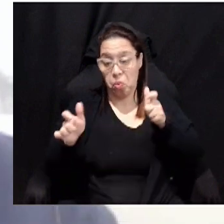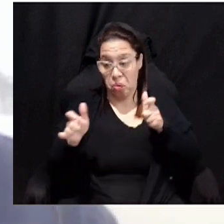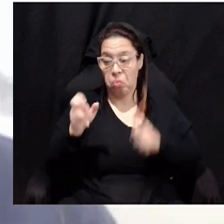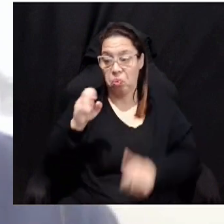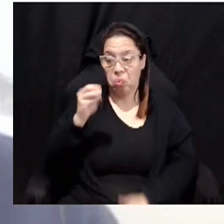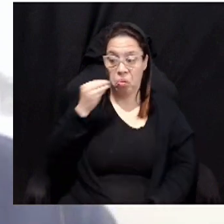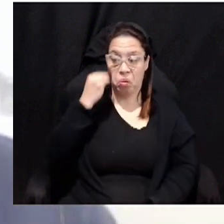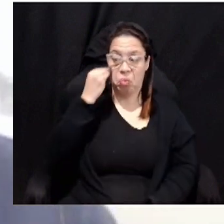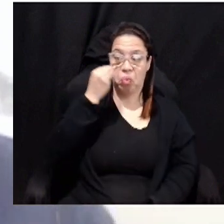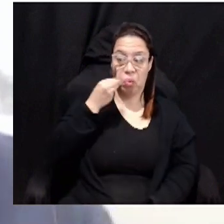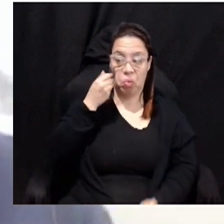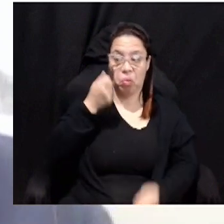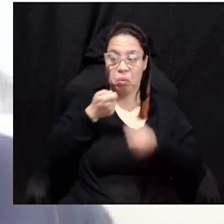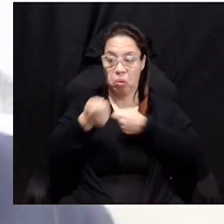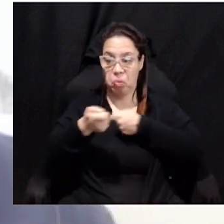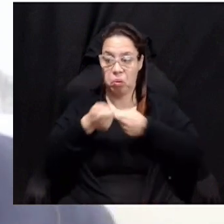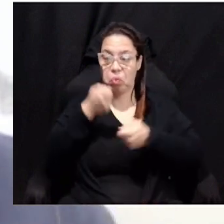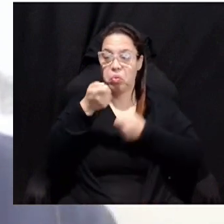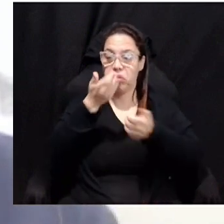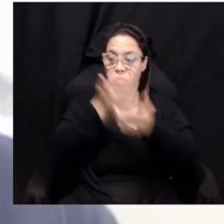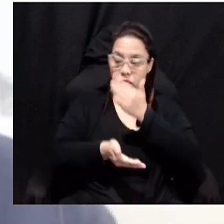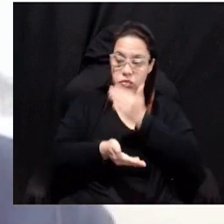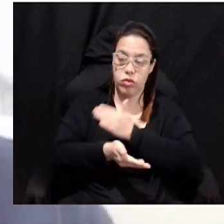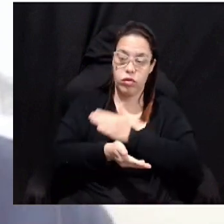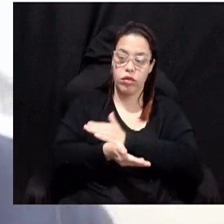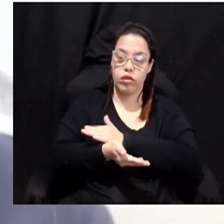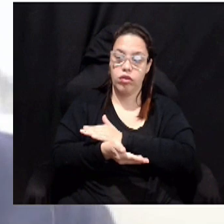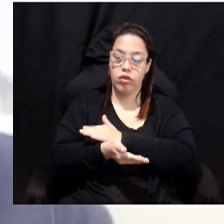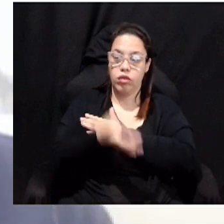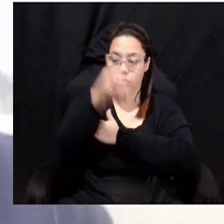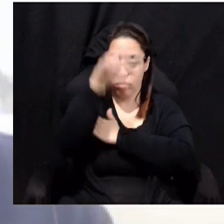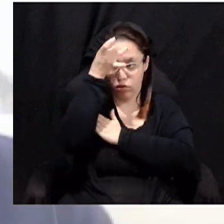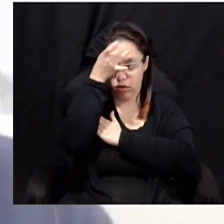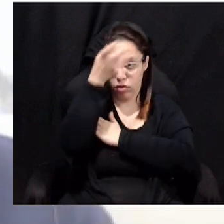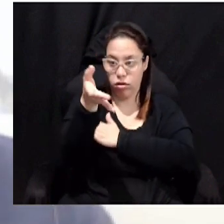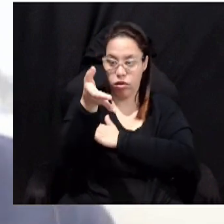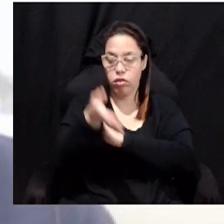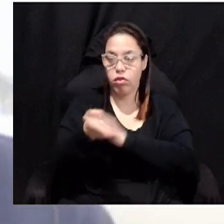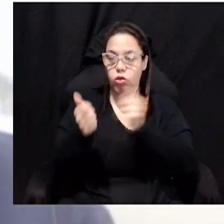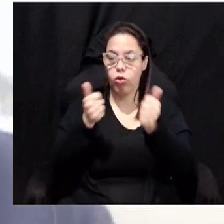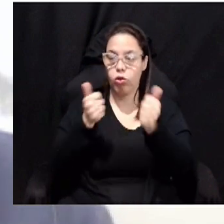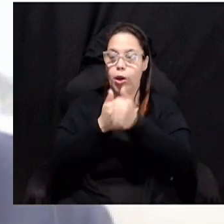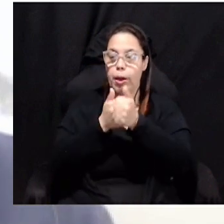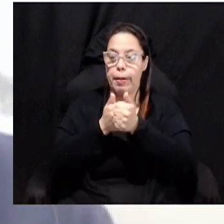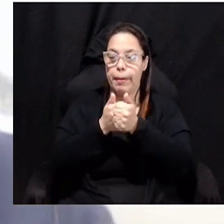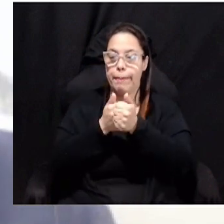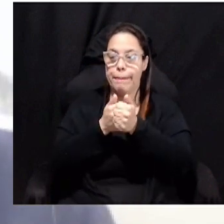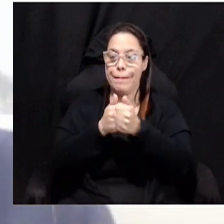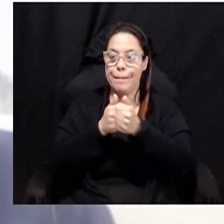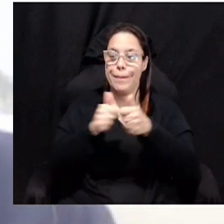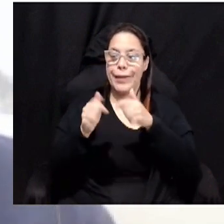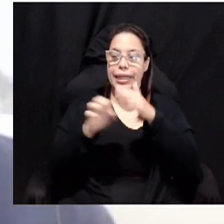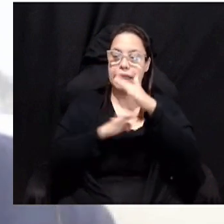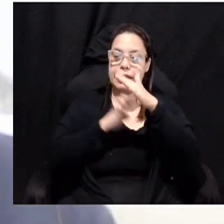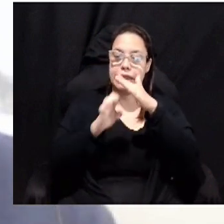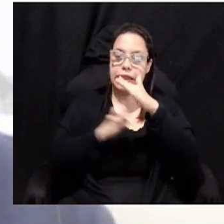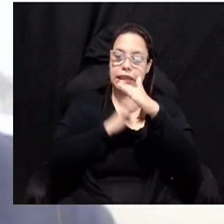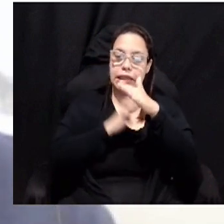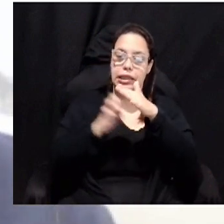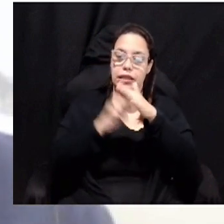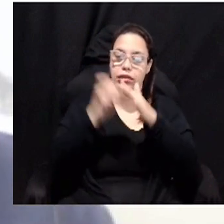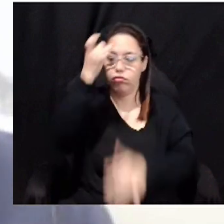de perdas, ficou muito mais fácil essa aproximação com essas empresas e